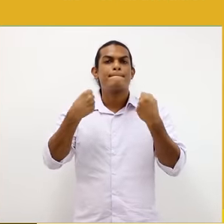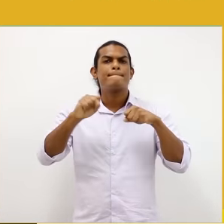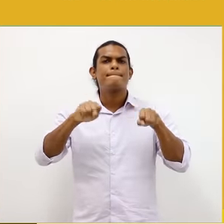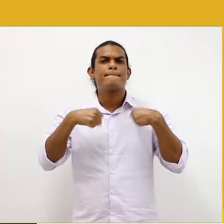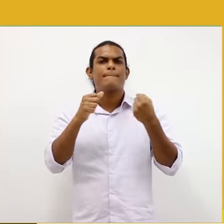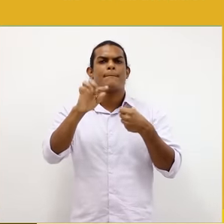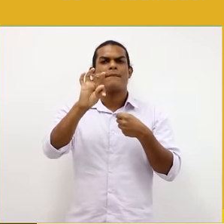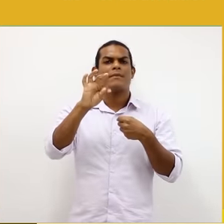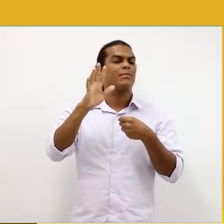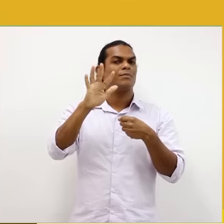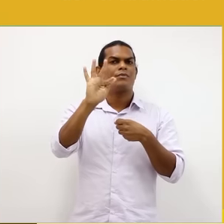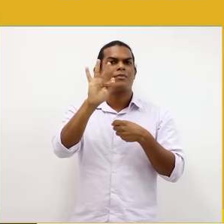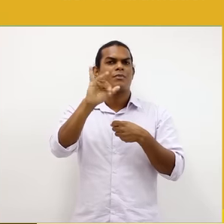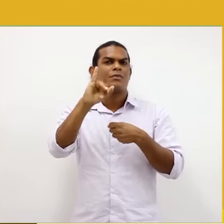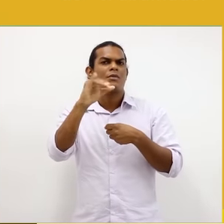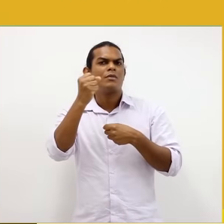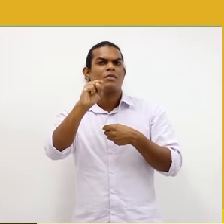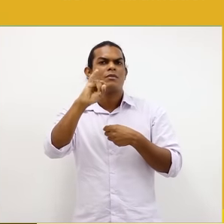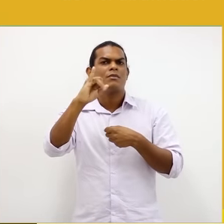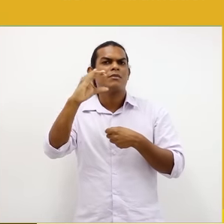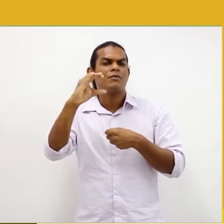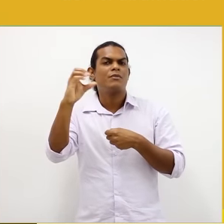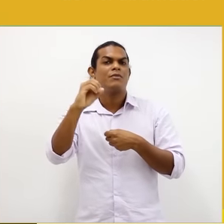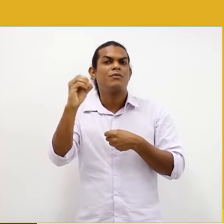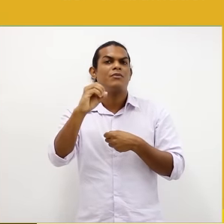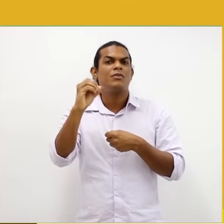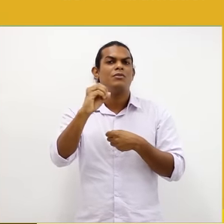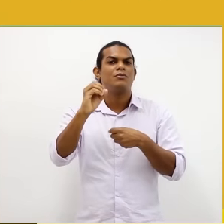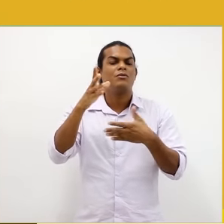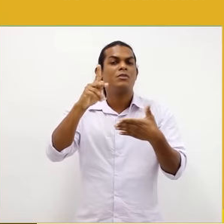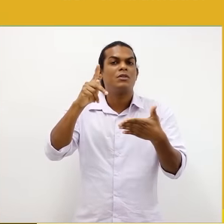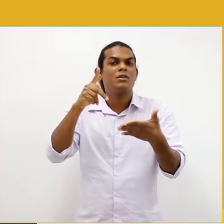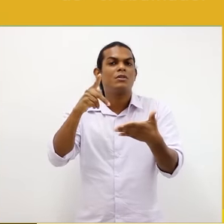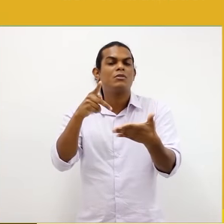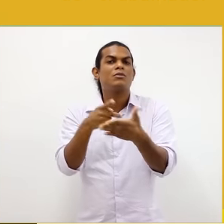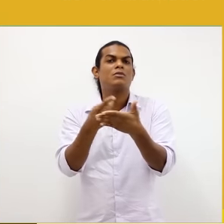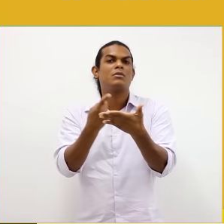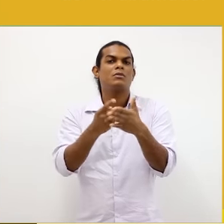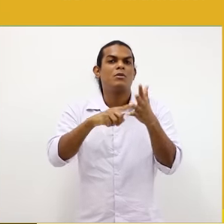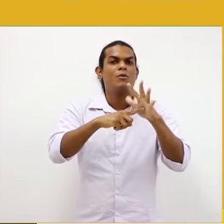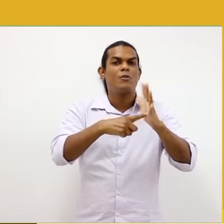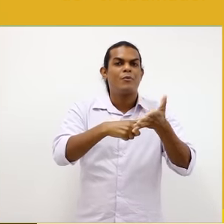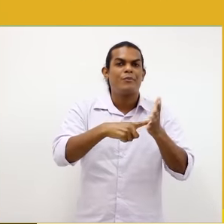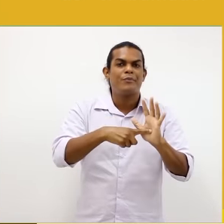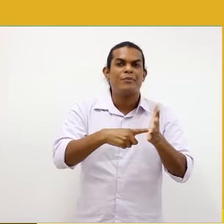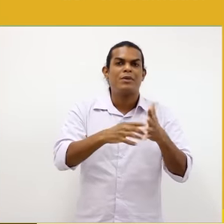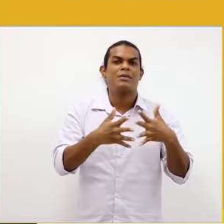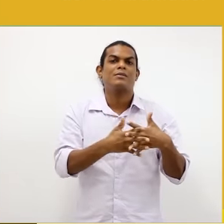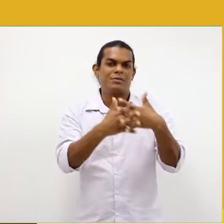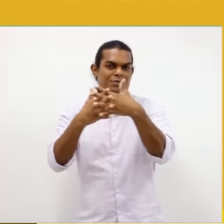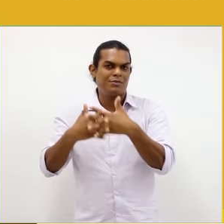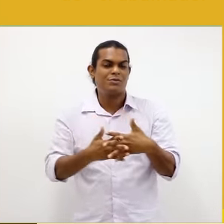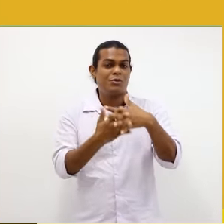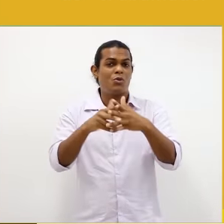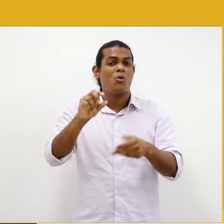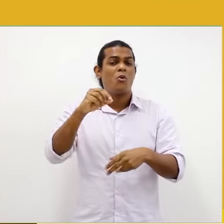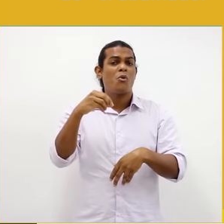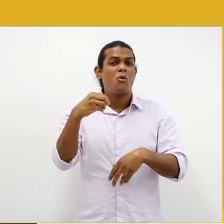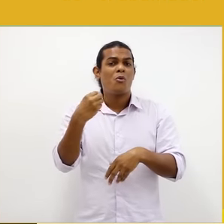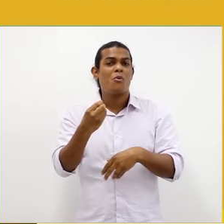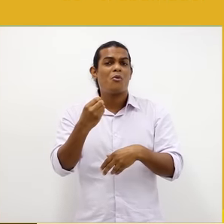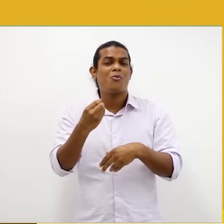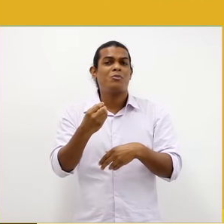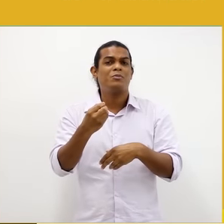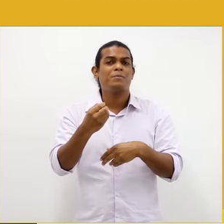agente físico é exatamente aquele gerado por máquinas e condições físicas do local de trabalho que podem